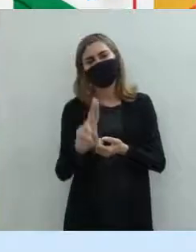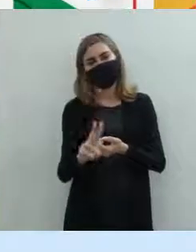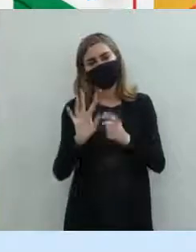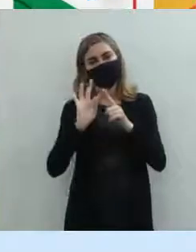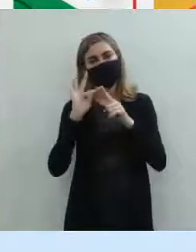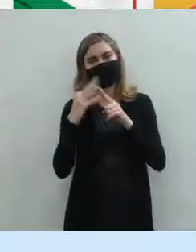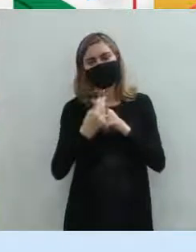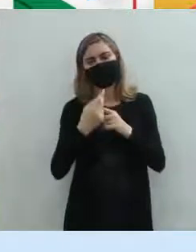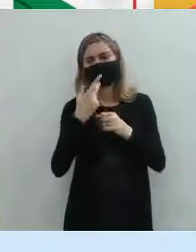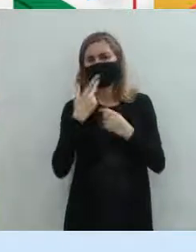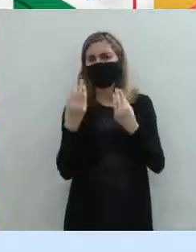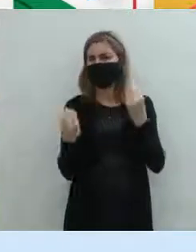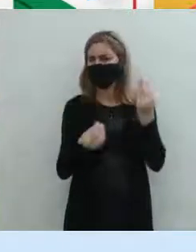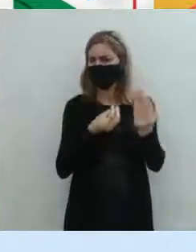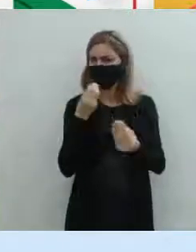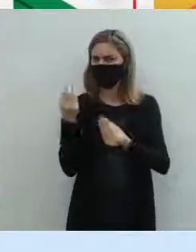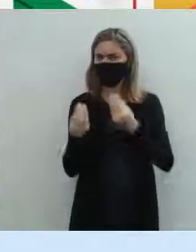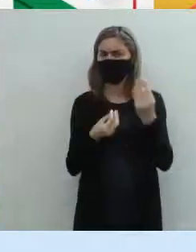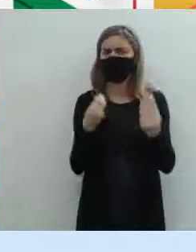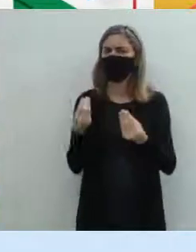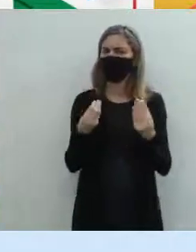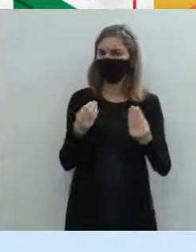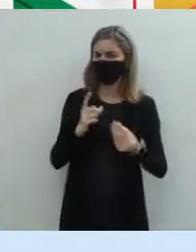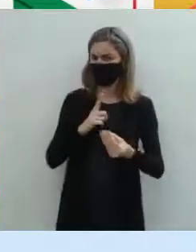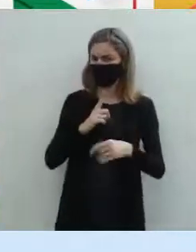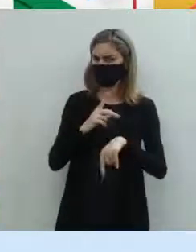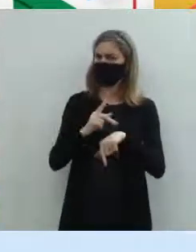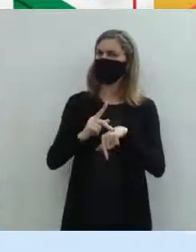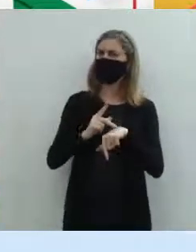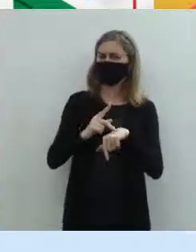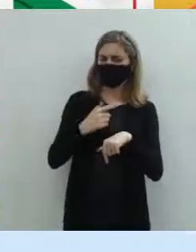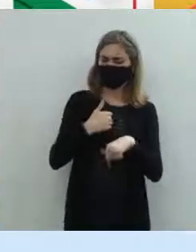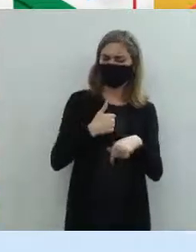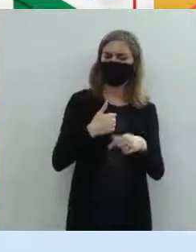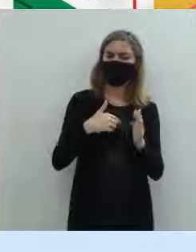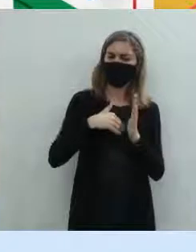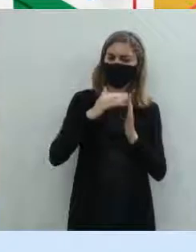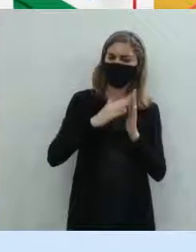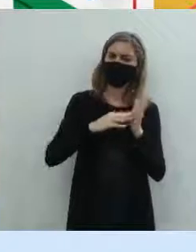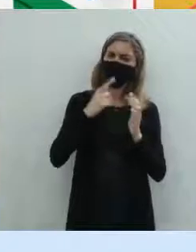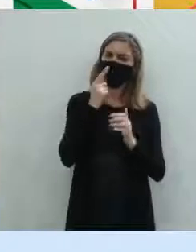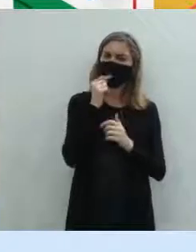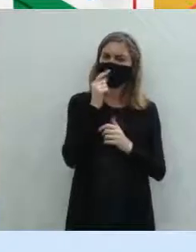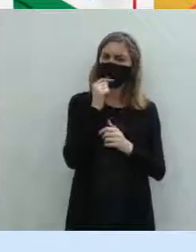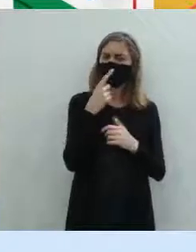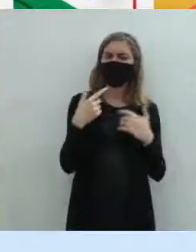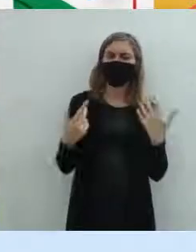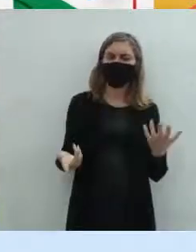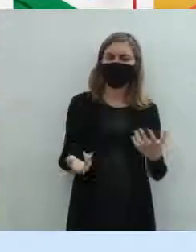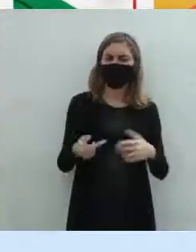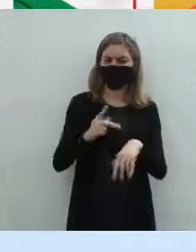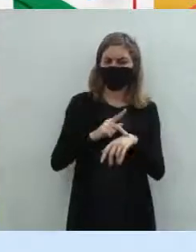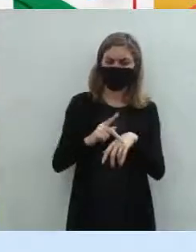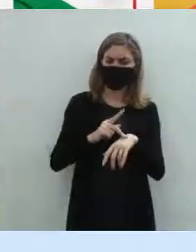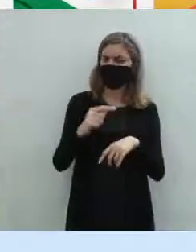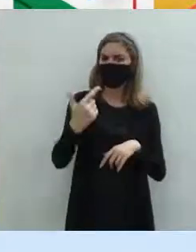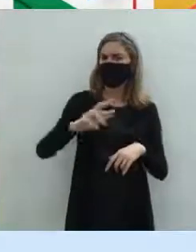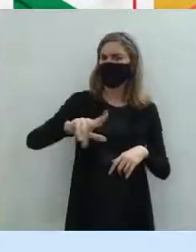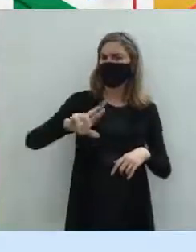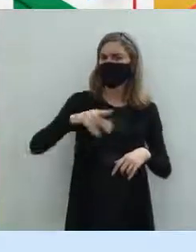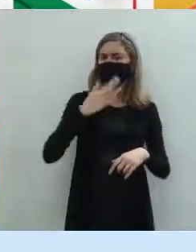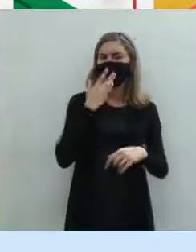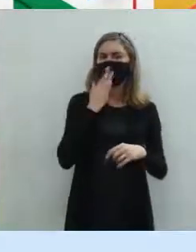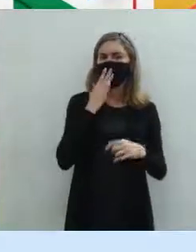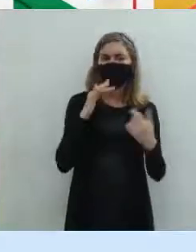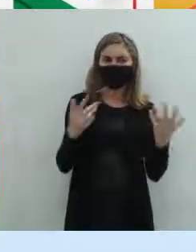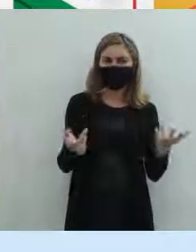física. Como assim, professora? Tem preto na minha caixa de lápis de cor? Que história é essa de que o preto não é cor? Eu estou vendo